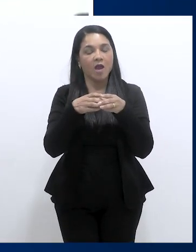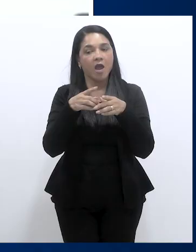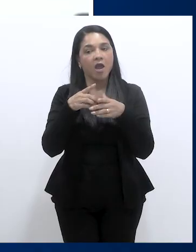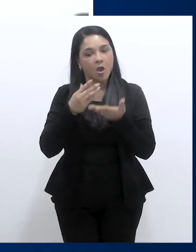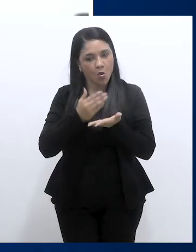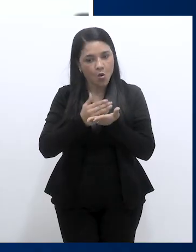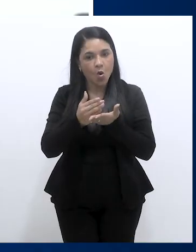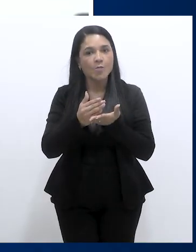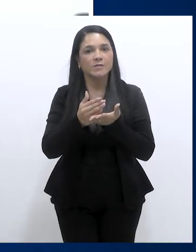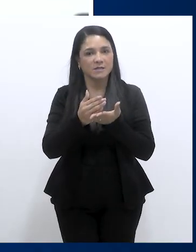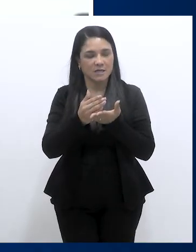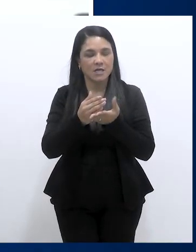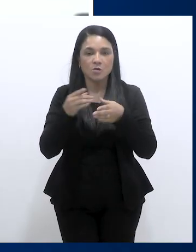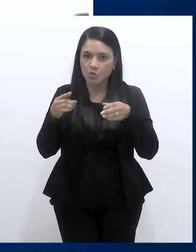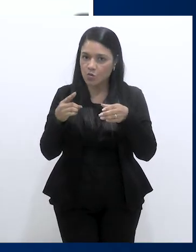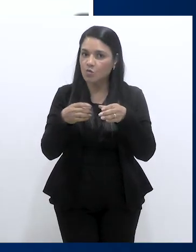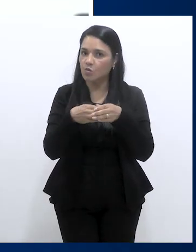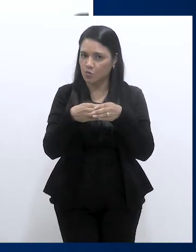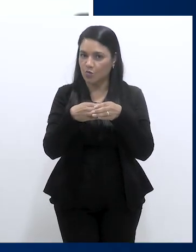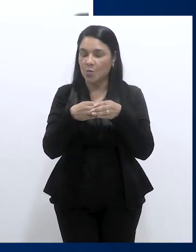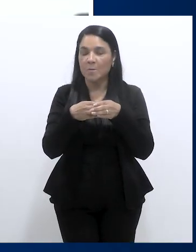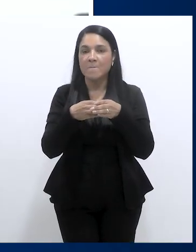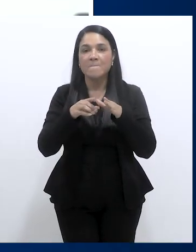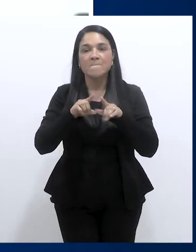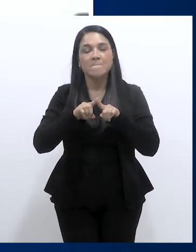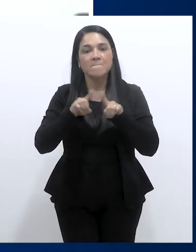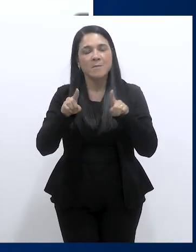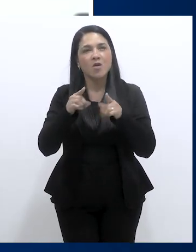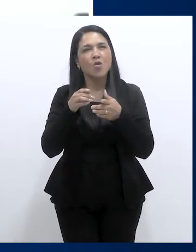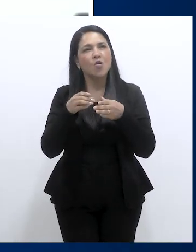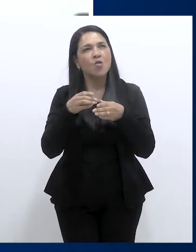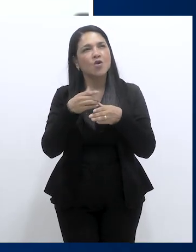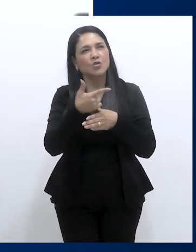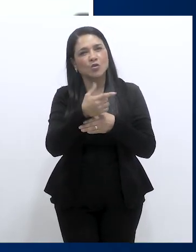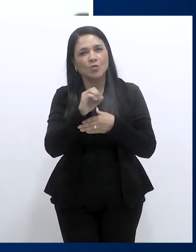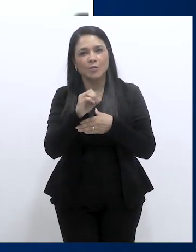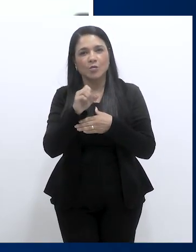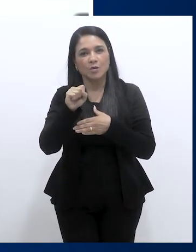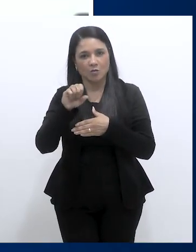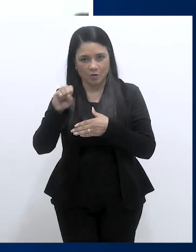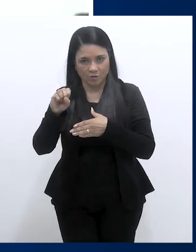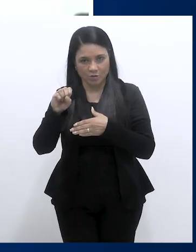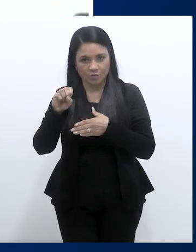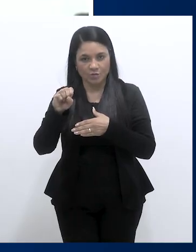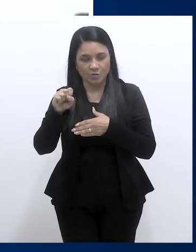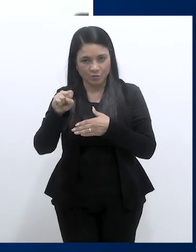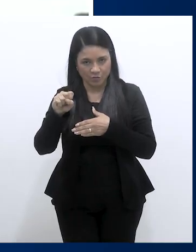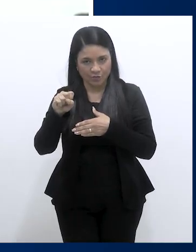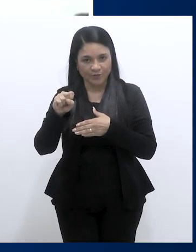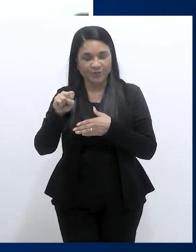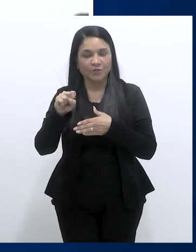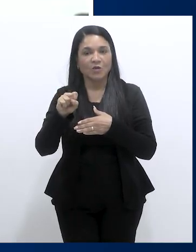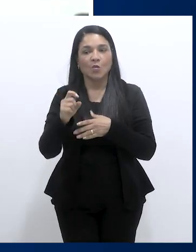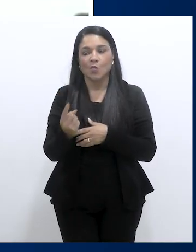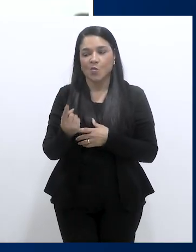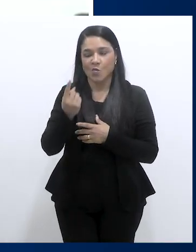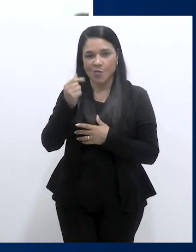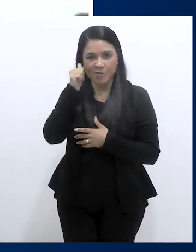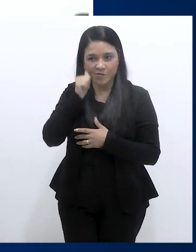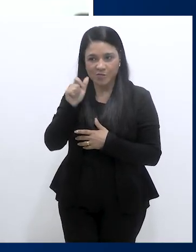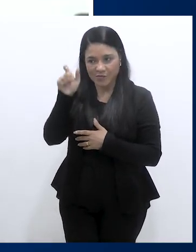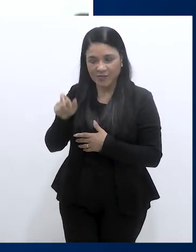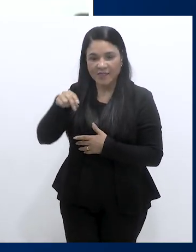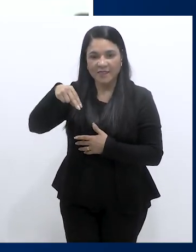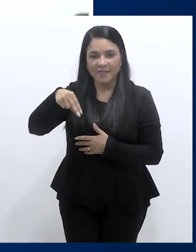da formação pioneira dele, né? Esse grupo começou em 2008, quando uma de nós, que é